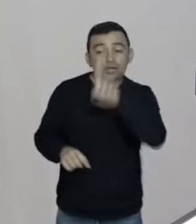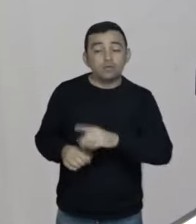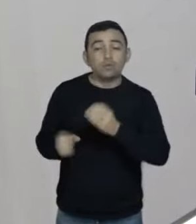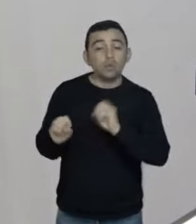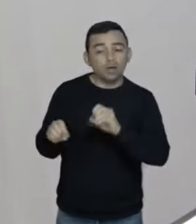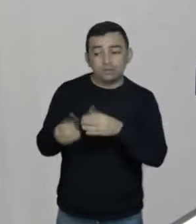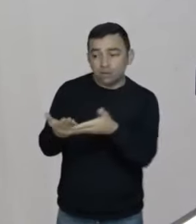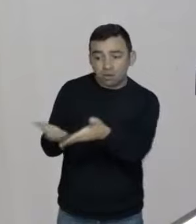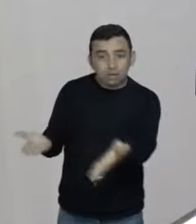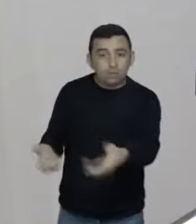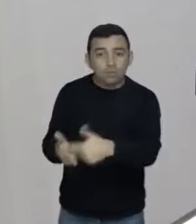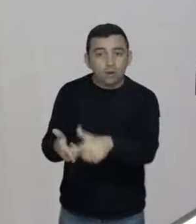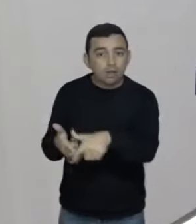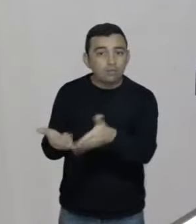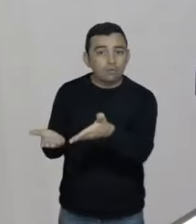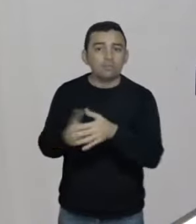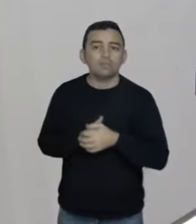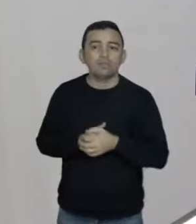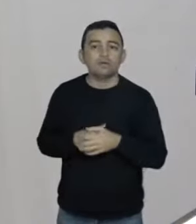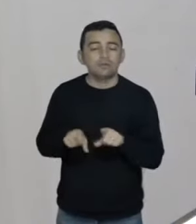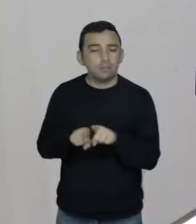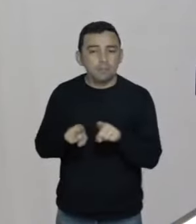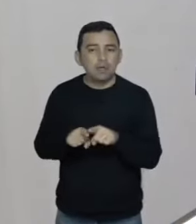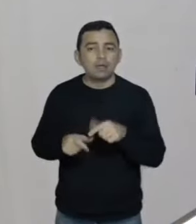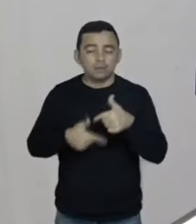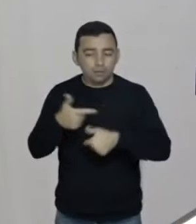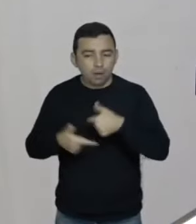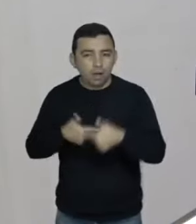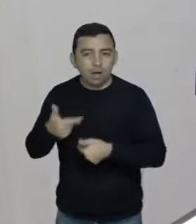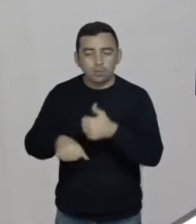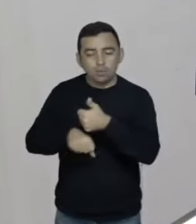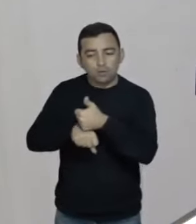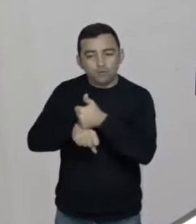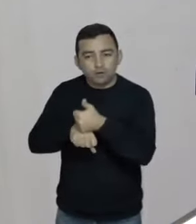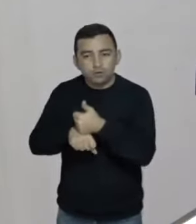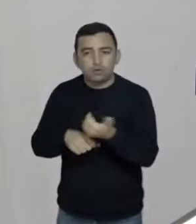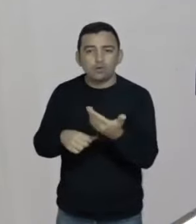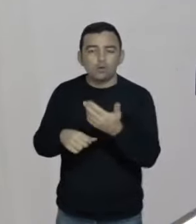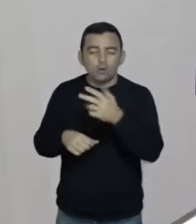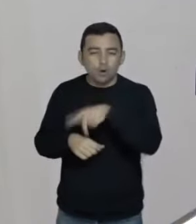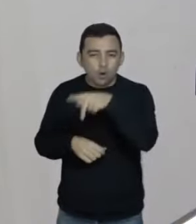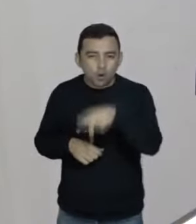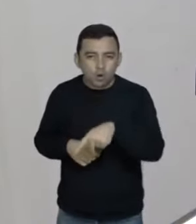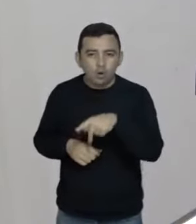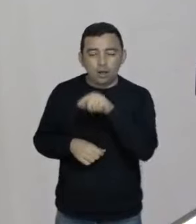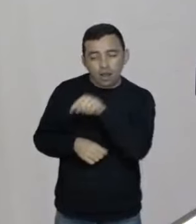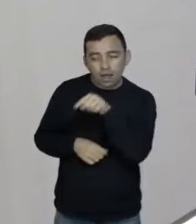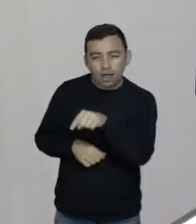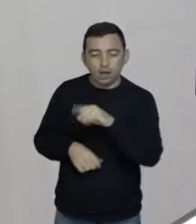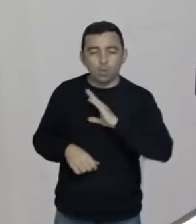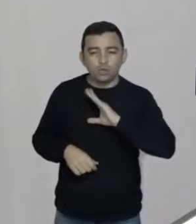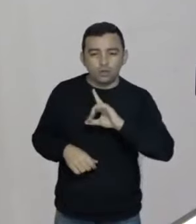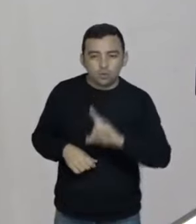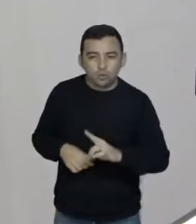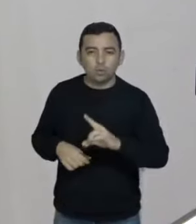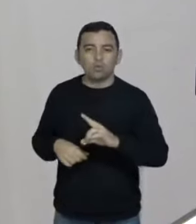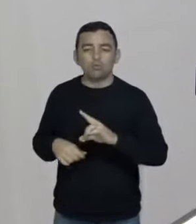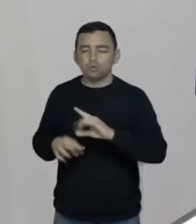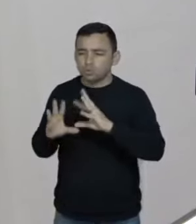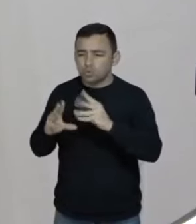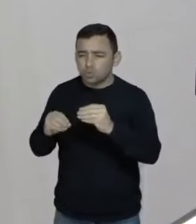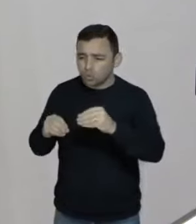e especialmente as condições de trabalho dos professores diretores coordenadores pedagógicos que vivem no ambiente altamente